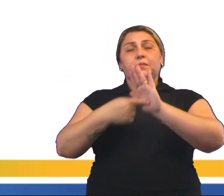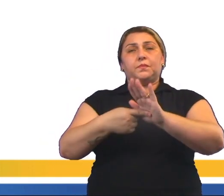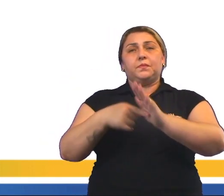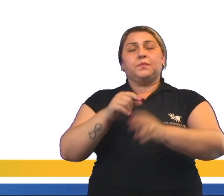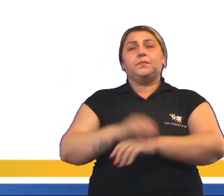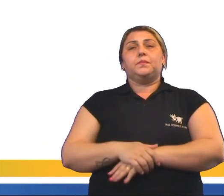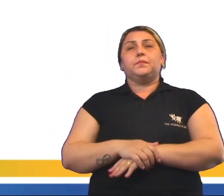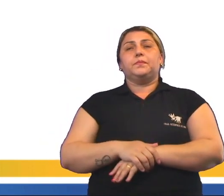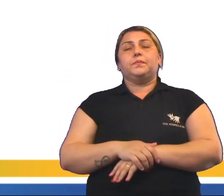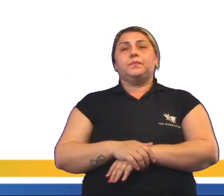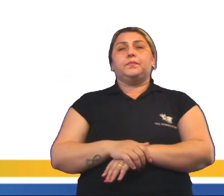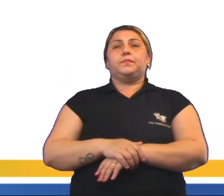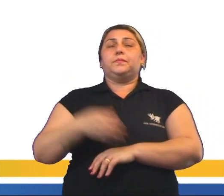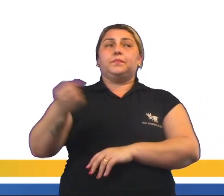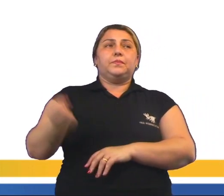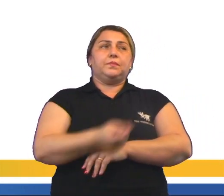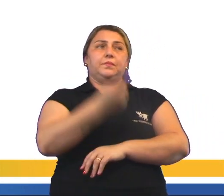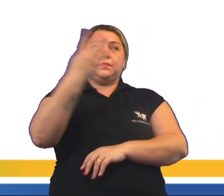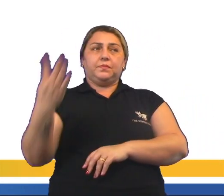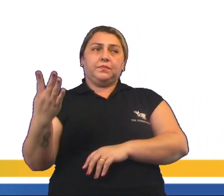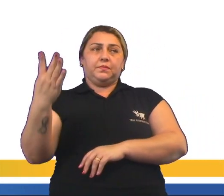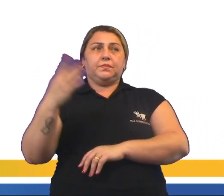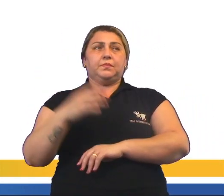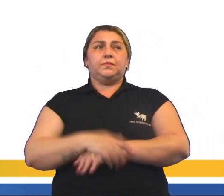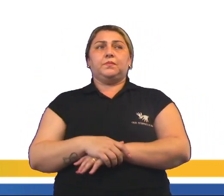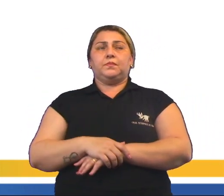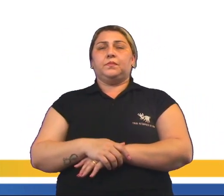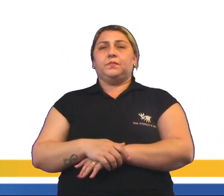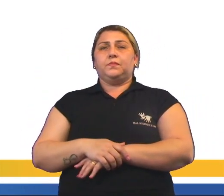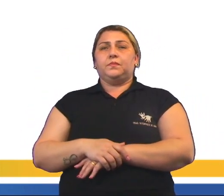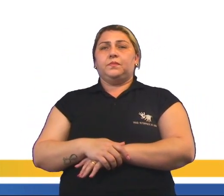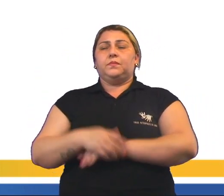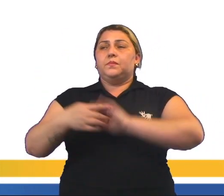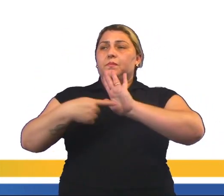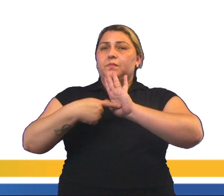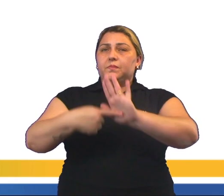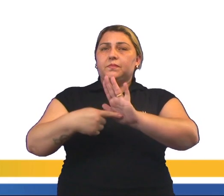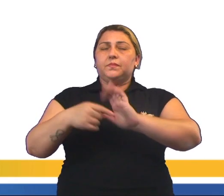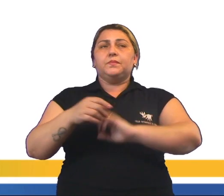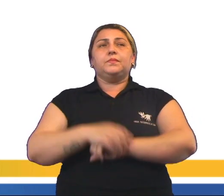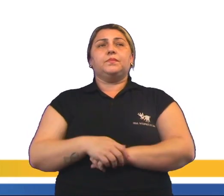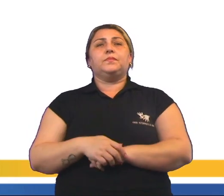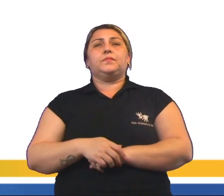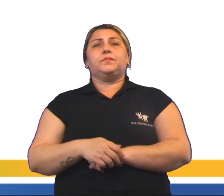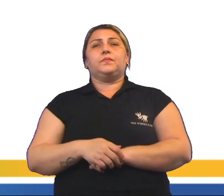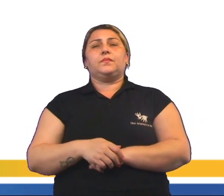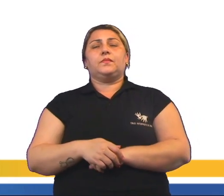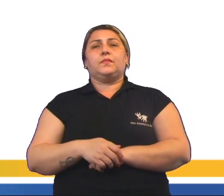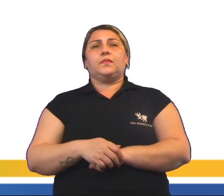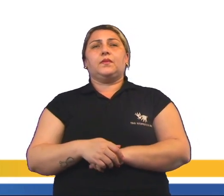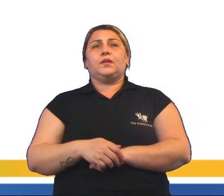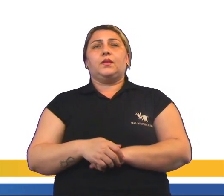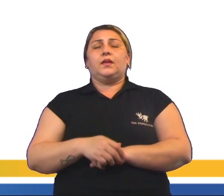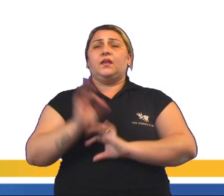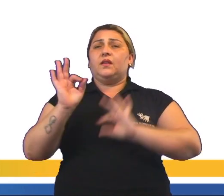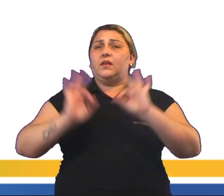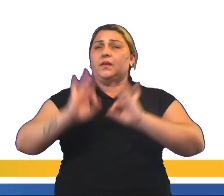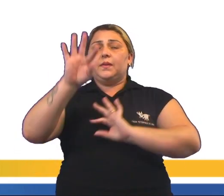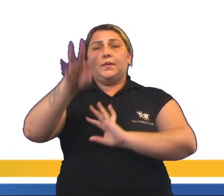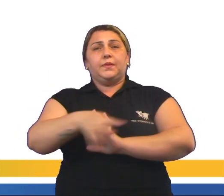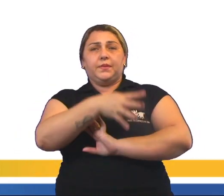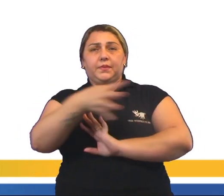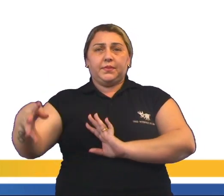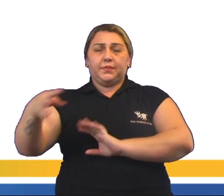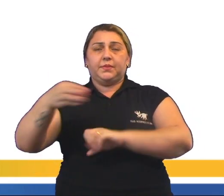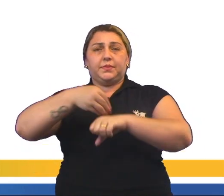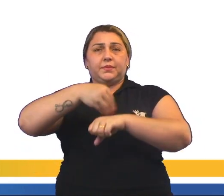aparece, ou seja, a quantidade de vezes que ele aparece. Vamos construir a